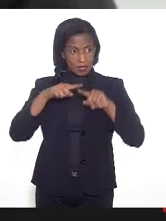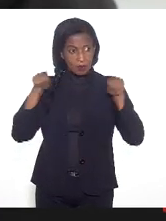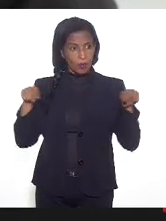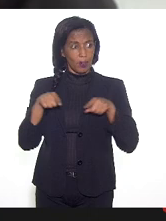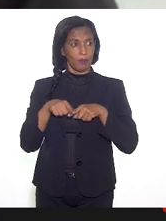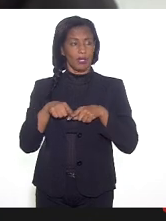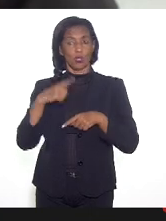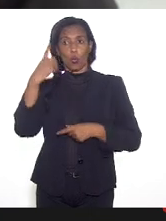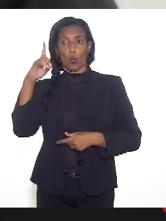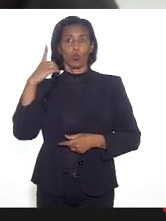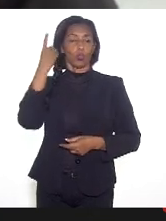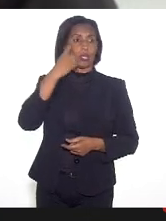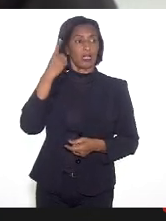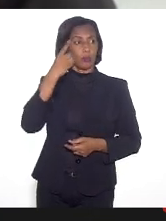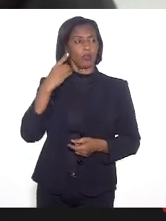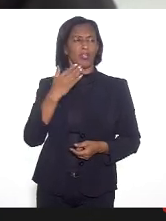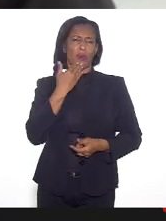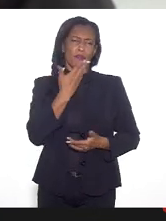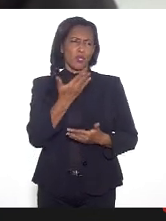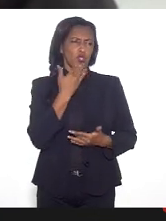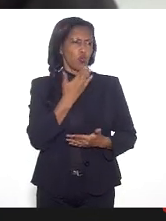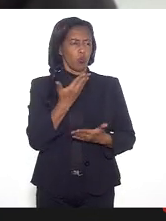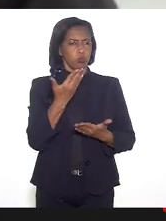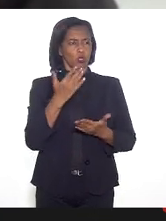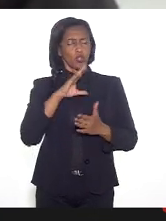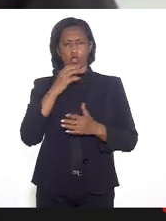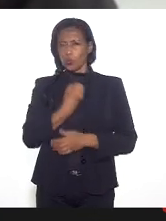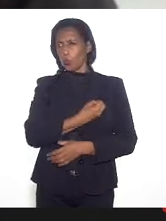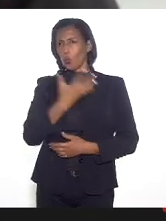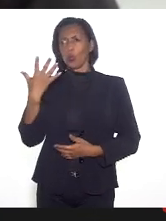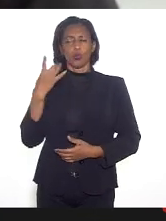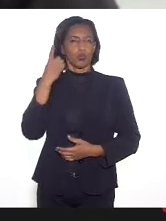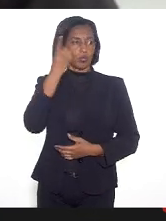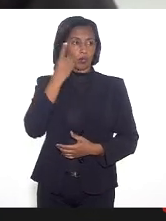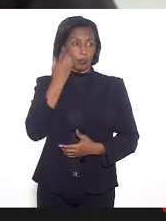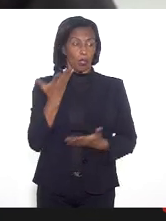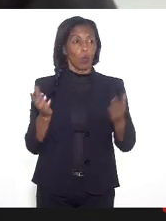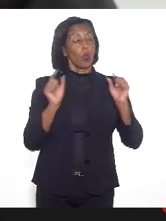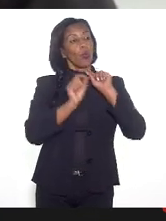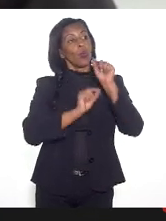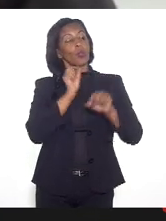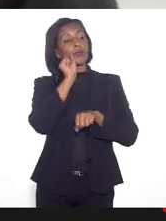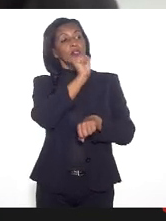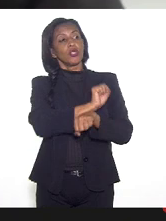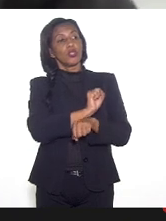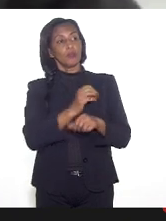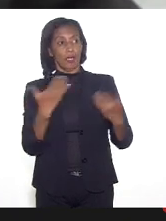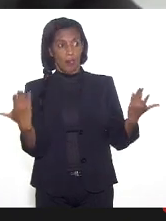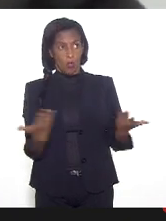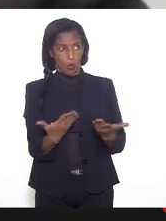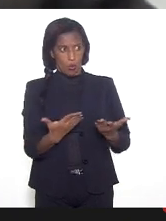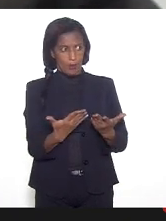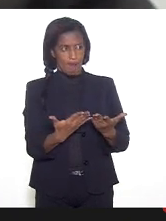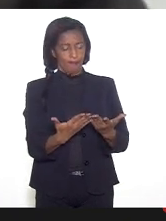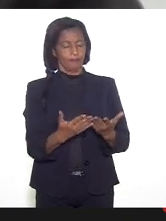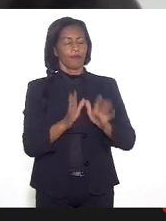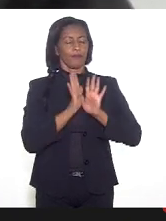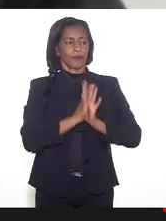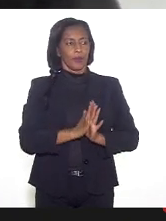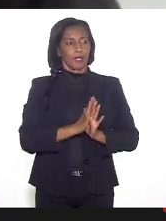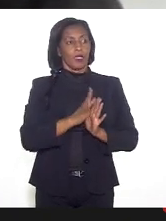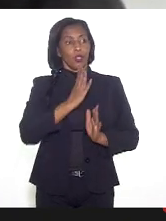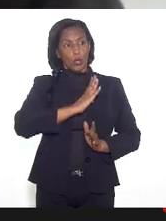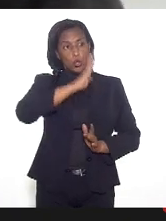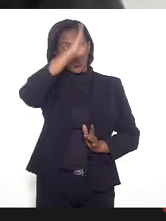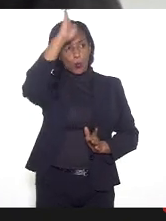outros deputados, deputado Rádio, outras solicitações de inúmeros deputados. Então, o que se espera agora é que o Corpo de Bombeiros faça um apanhado desses inúmeros